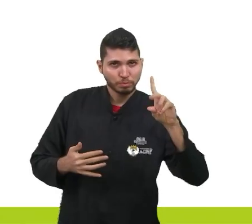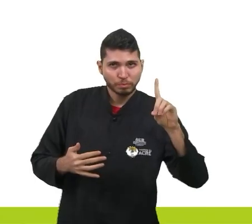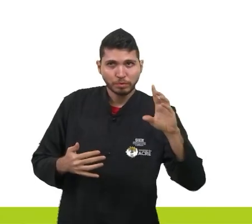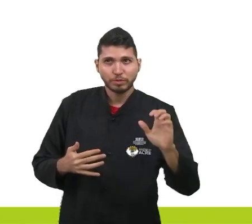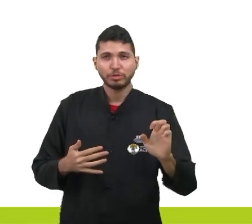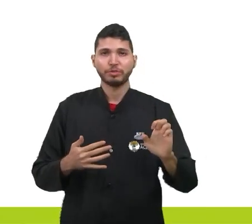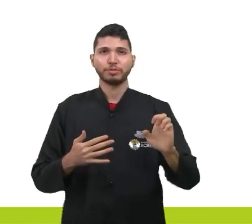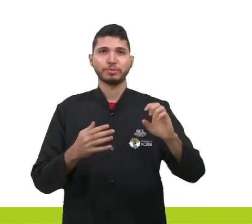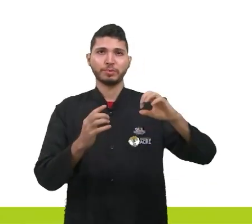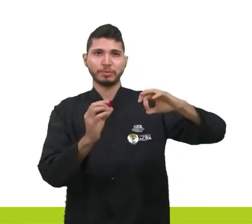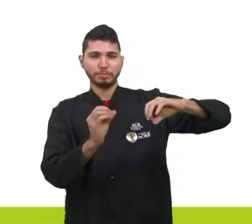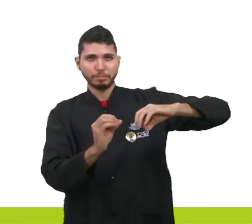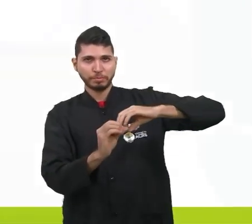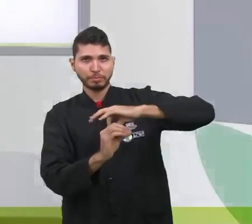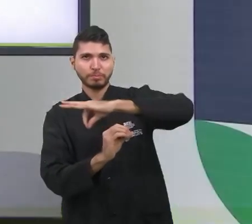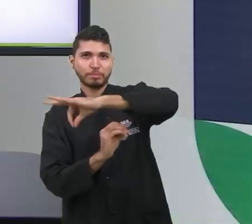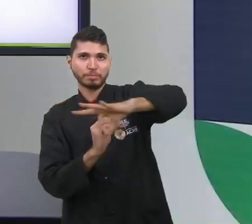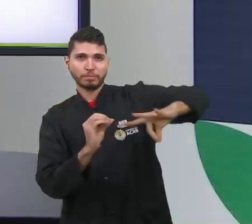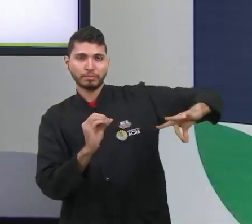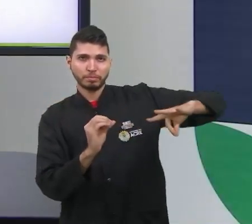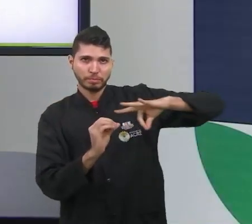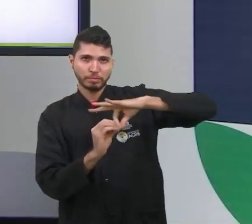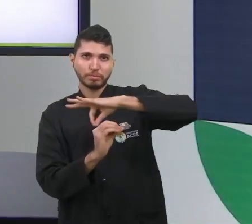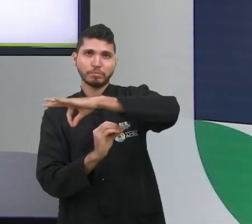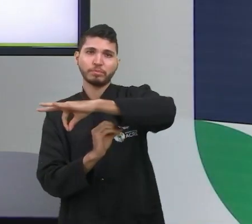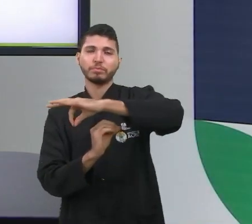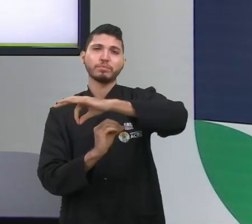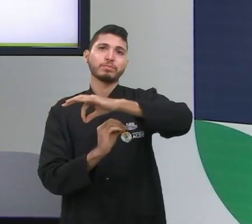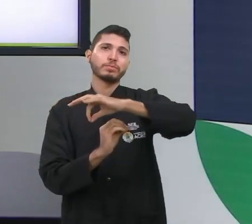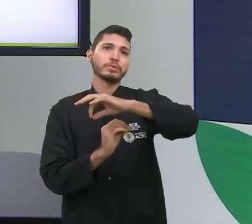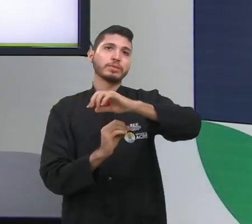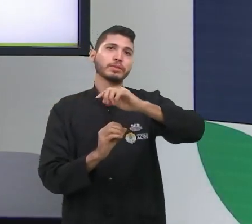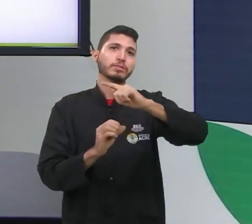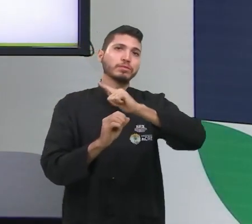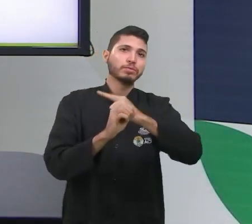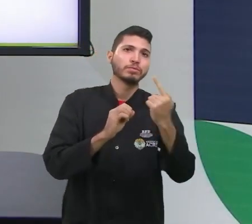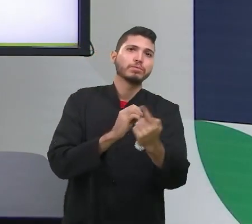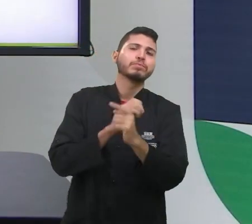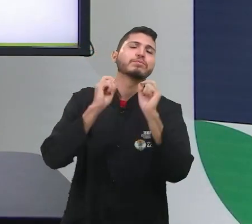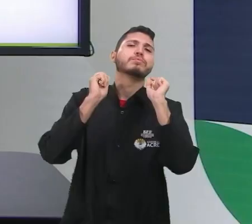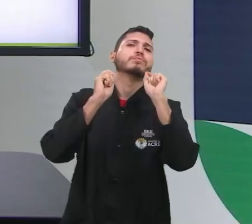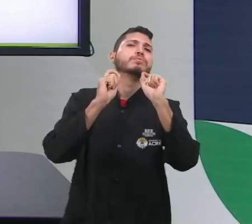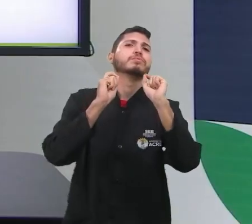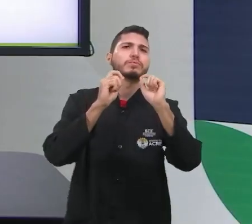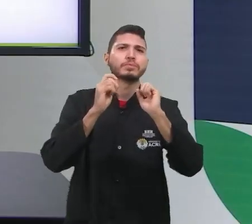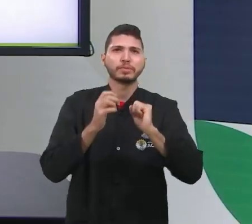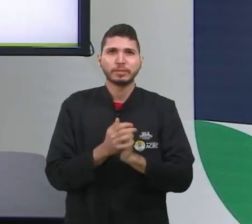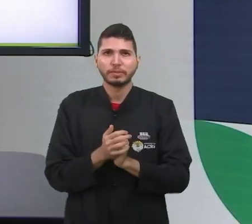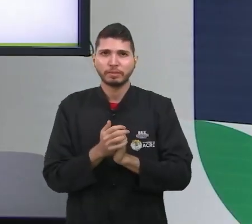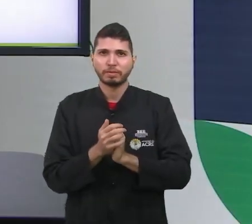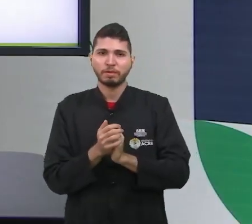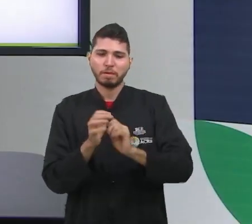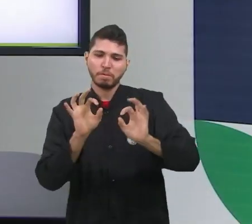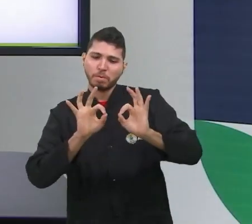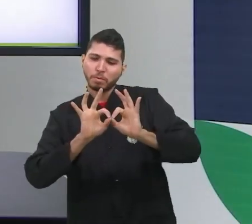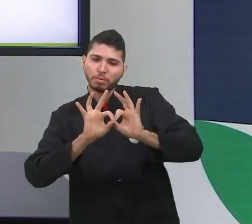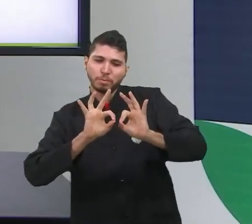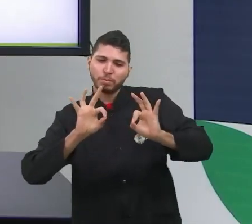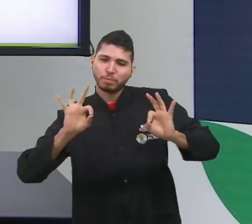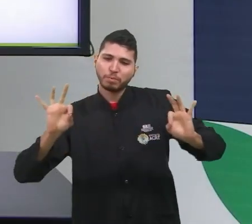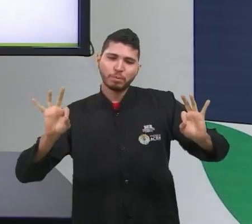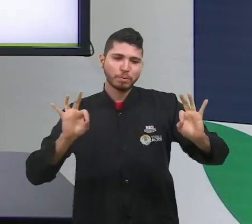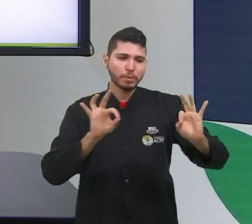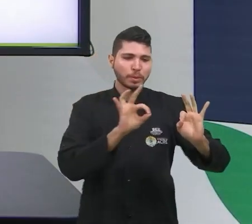relembrar dentro da geografia o que é a latitude. A latitude é a distância medida em graus de qualquer ponto da